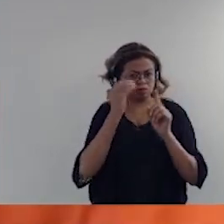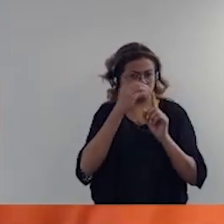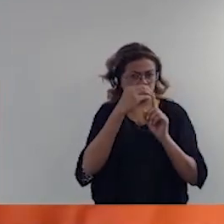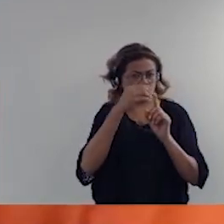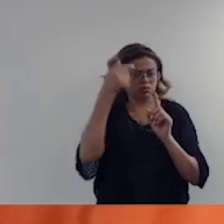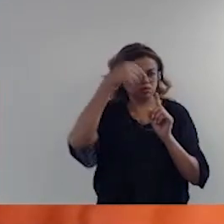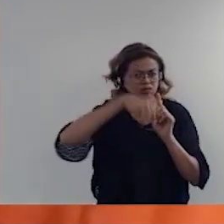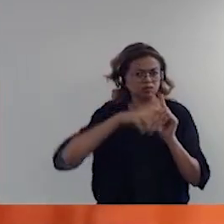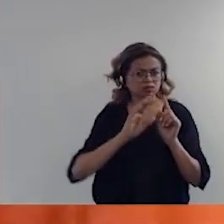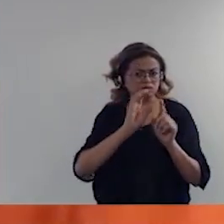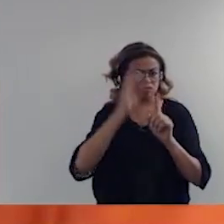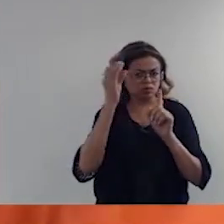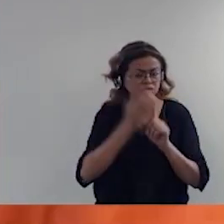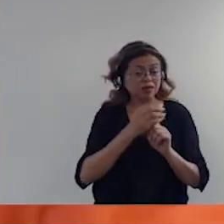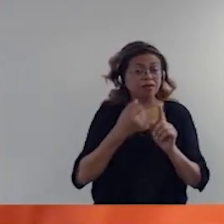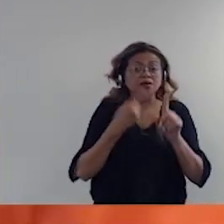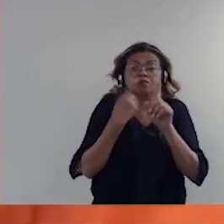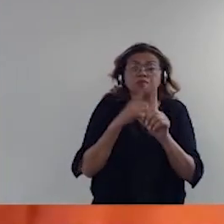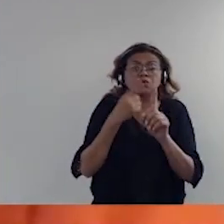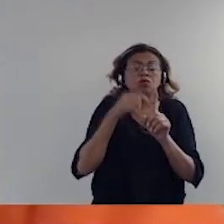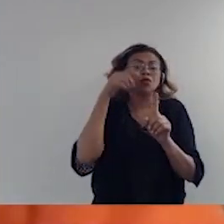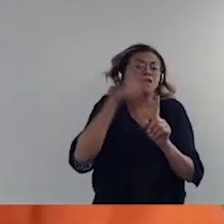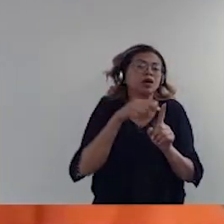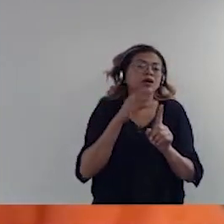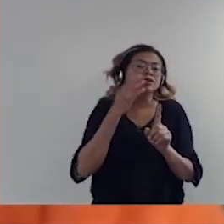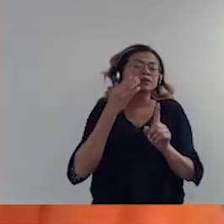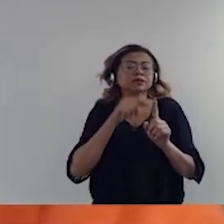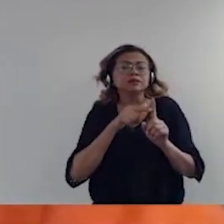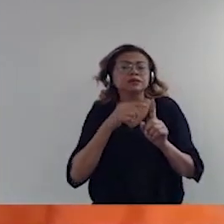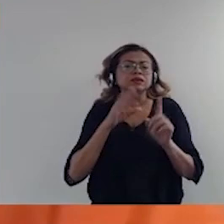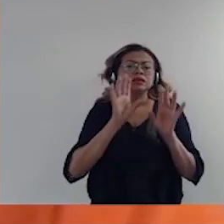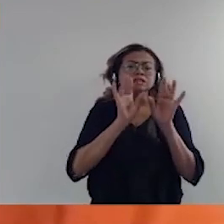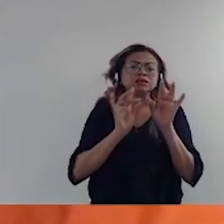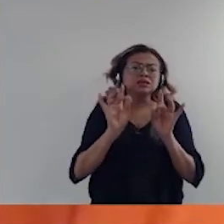cidadania e vai provocar essa sensibilidade desses